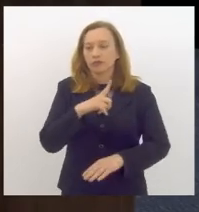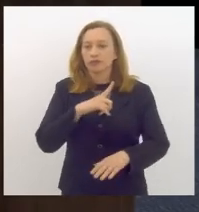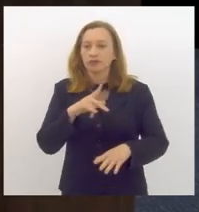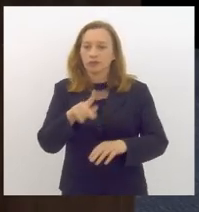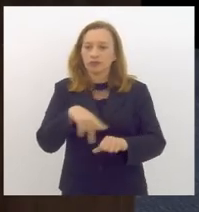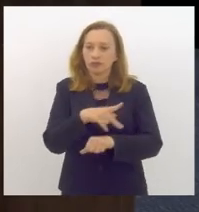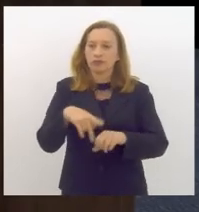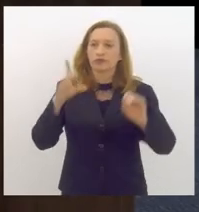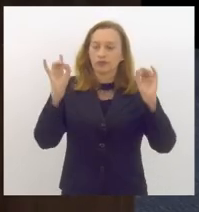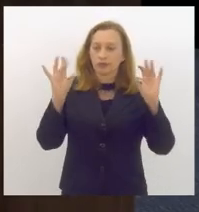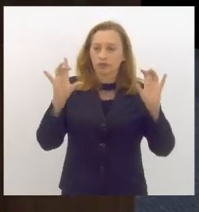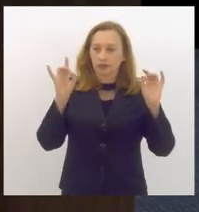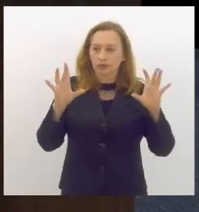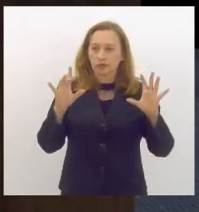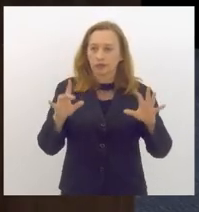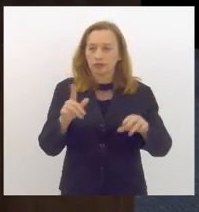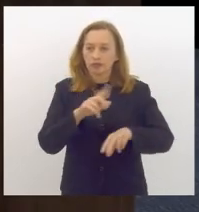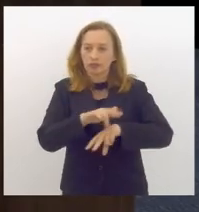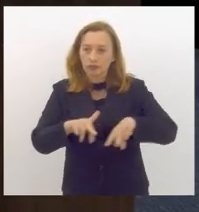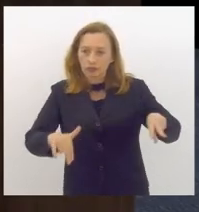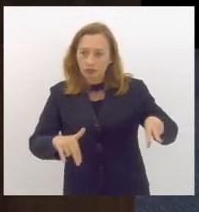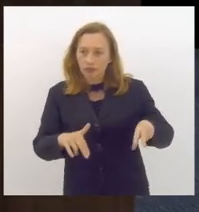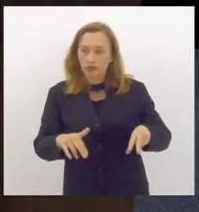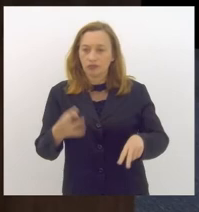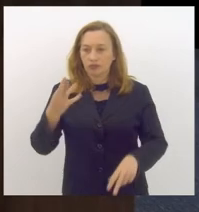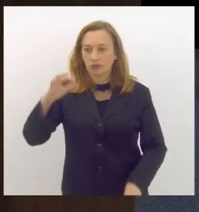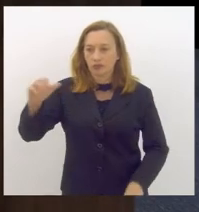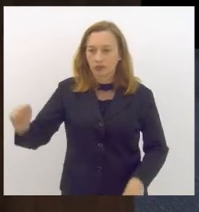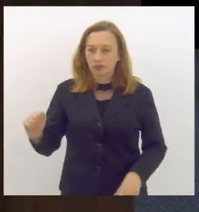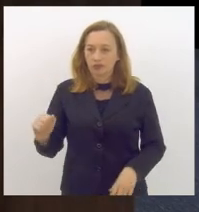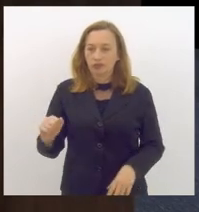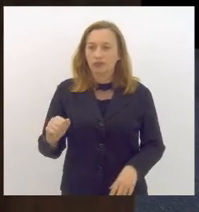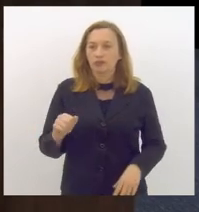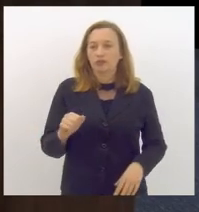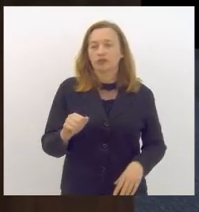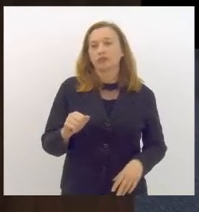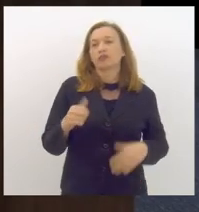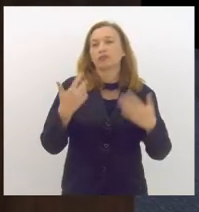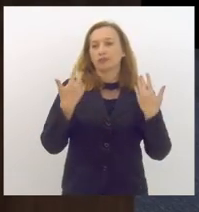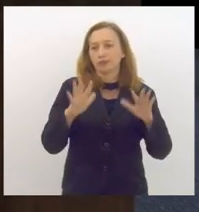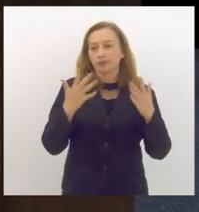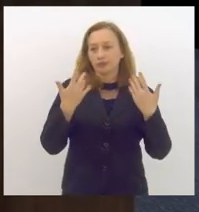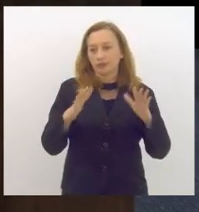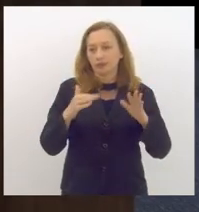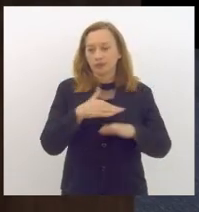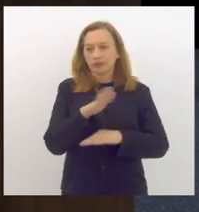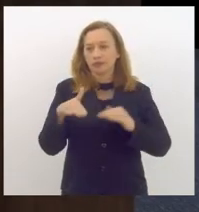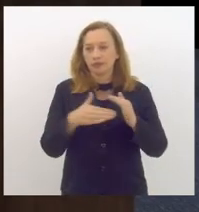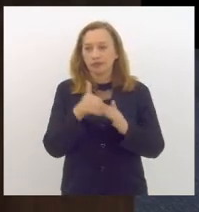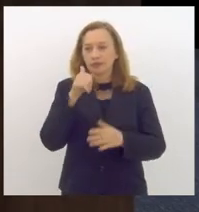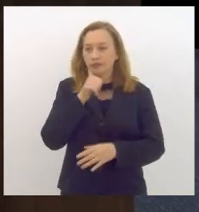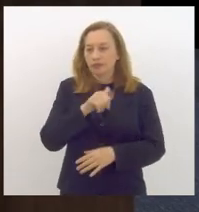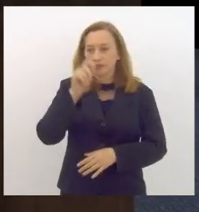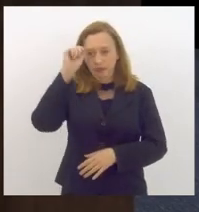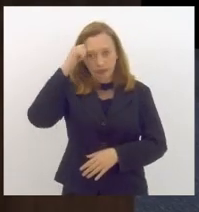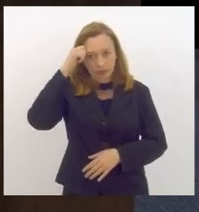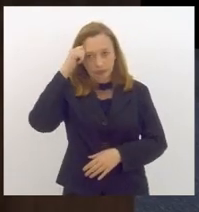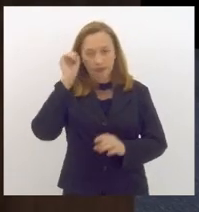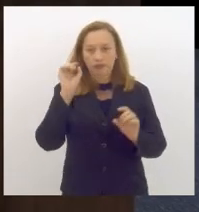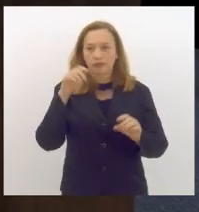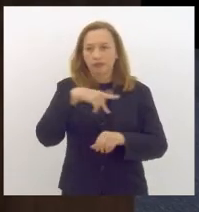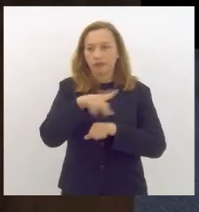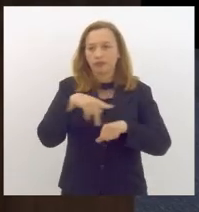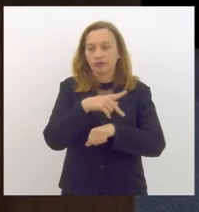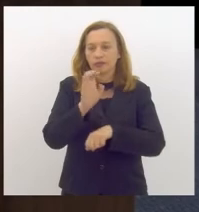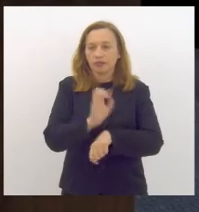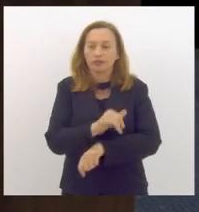em especial de gênero, raça e classe. Então, parabéns a todas as pretas desse país, em especial do Estado